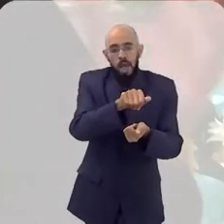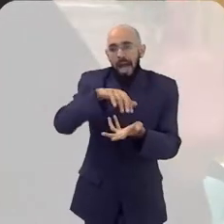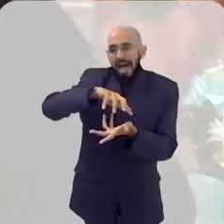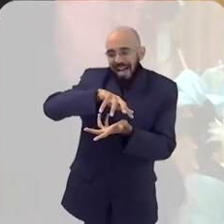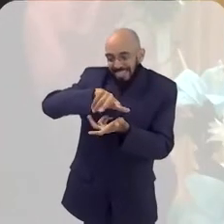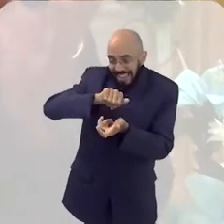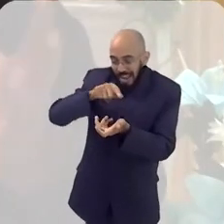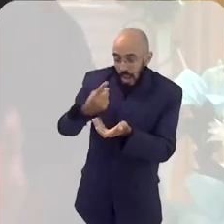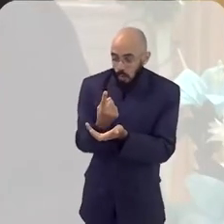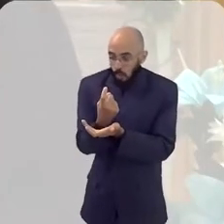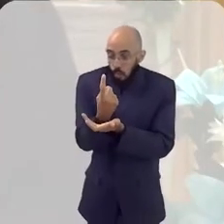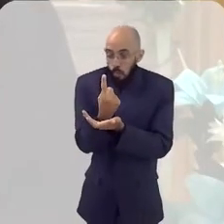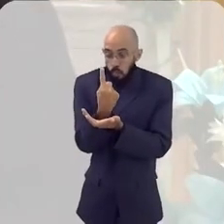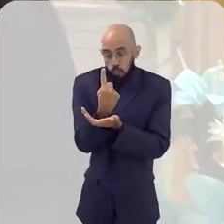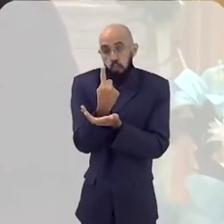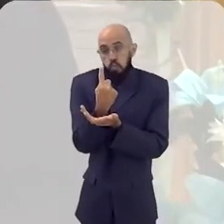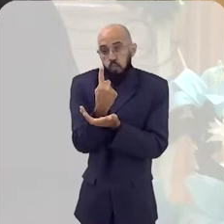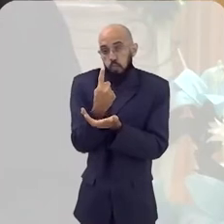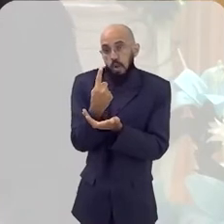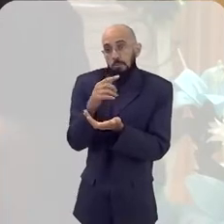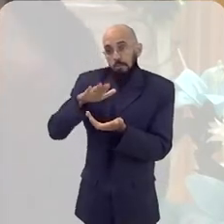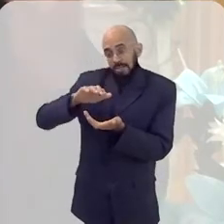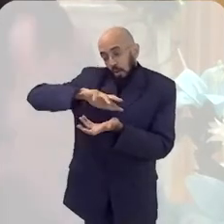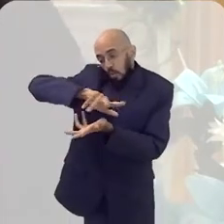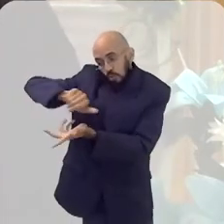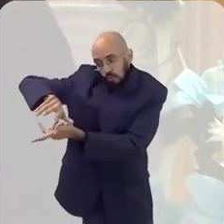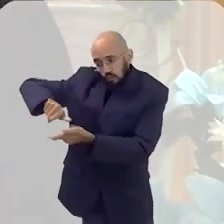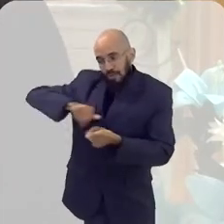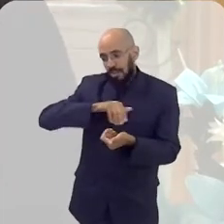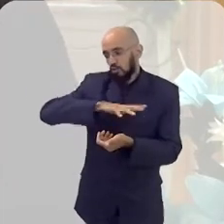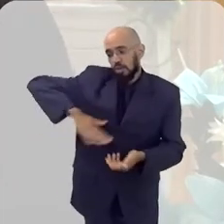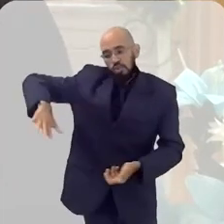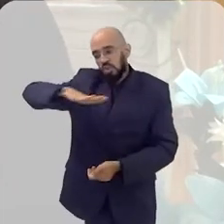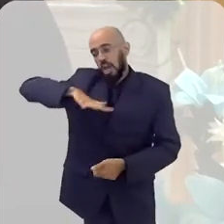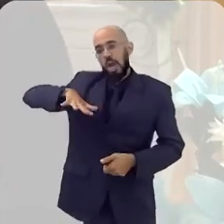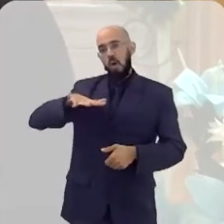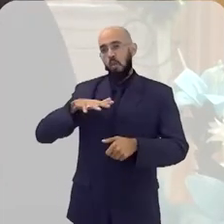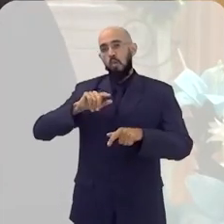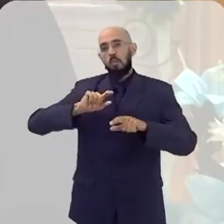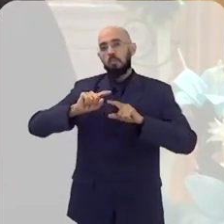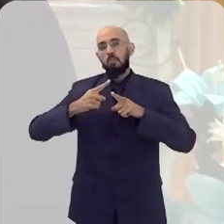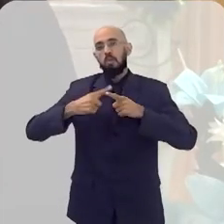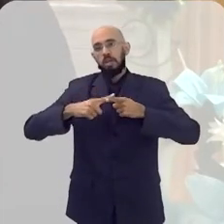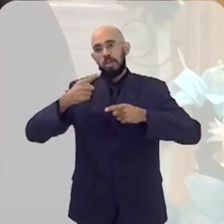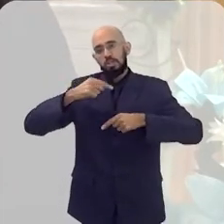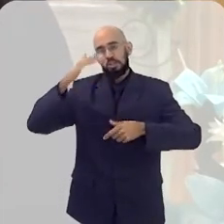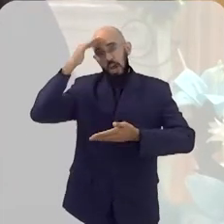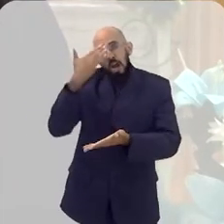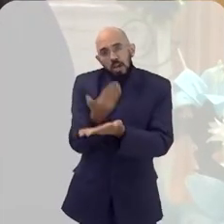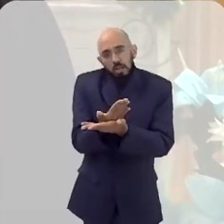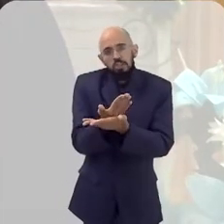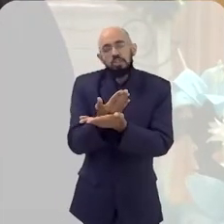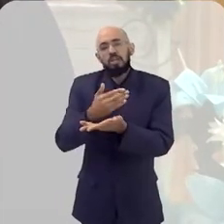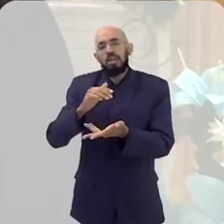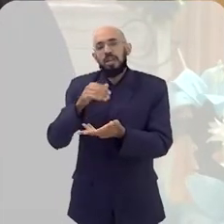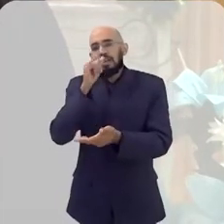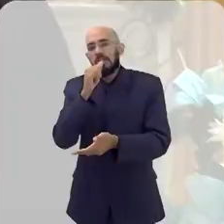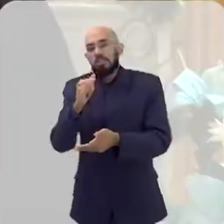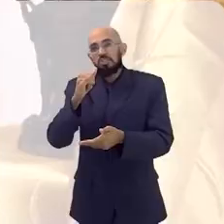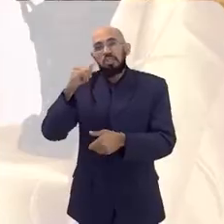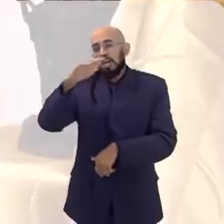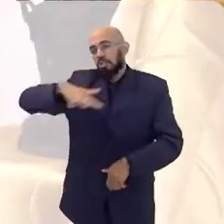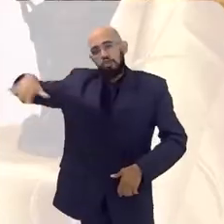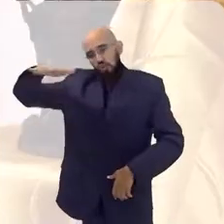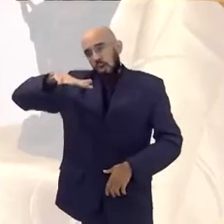como um todo, né? Não só a terra como um planeta, mas o universo como um todo. A gente acredita na energia holística,